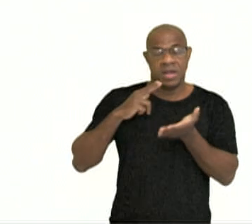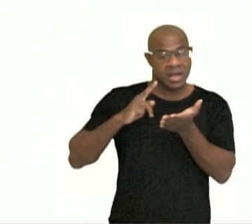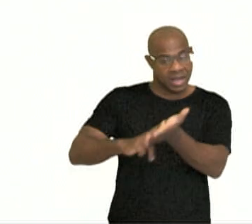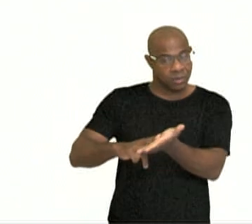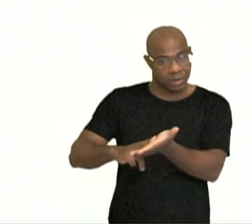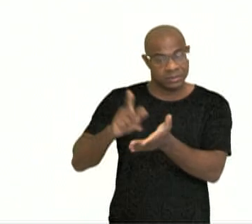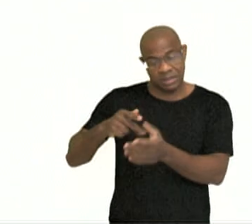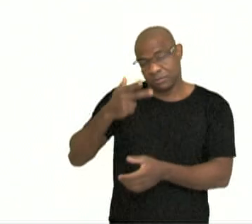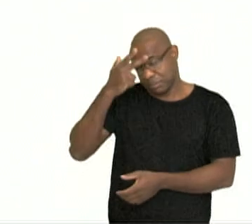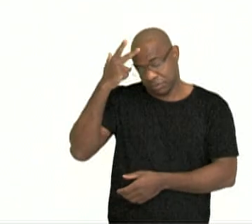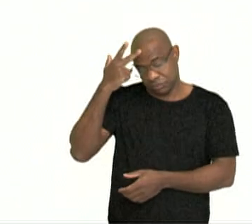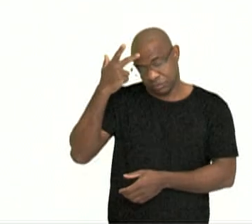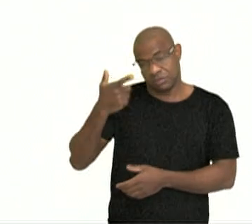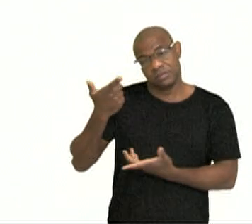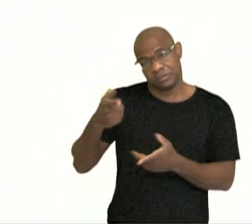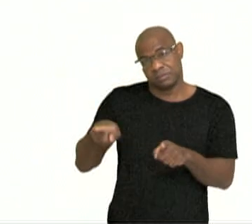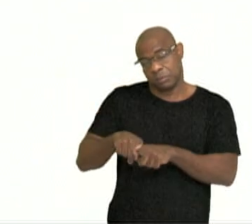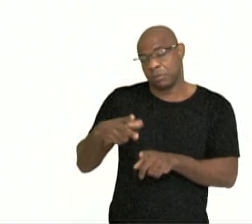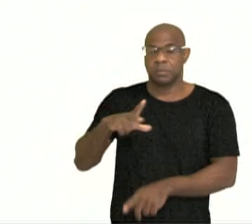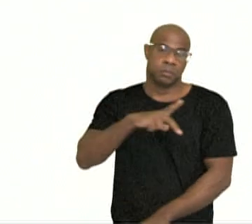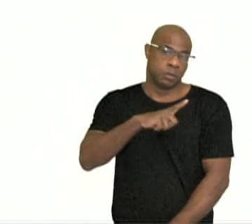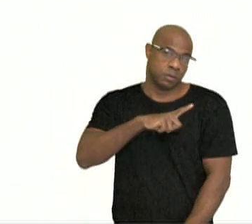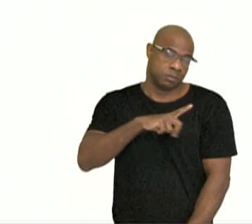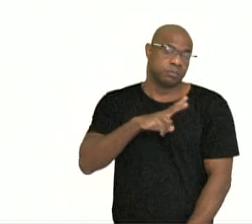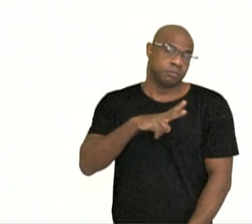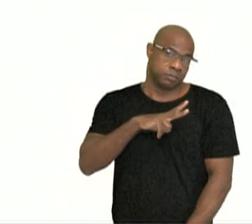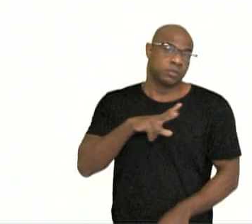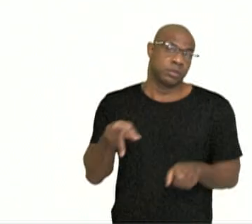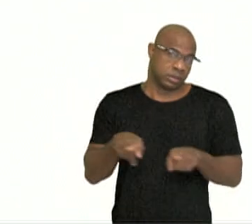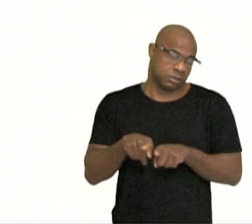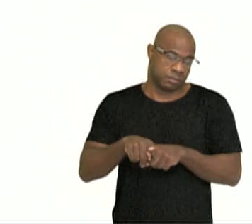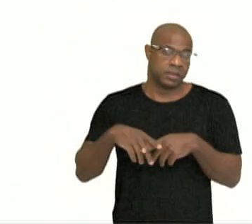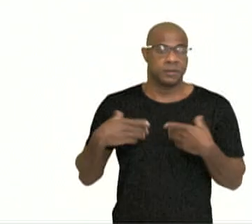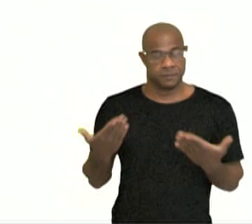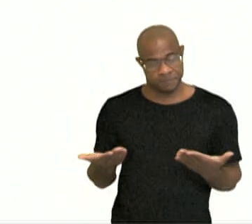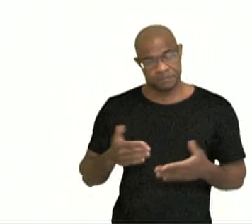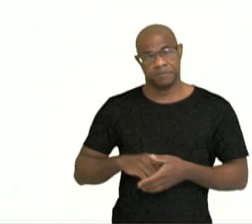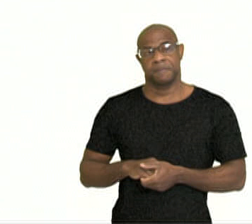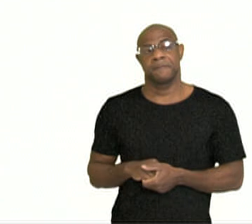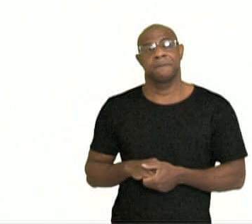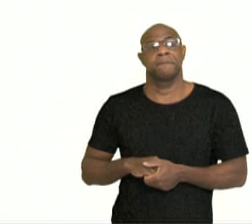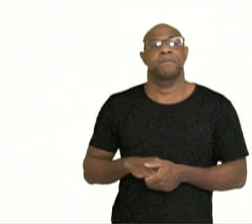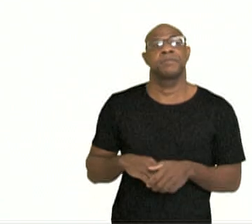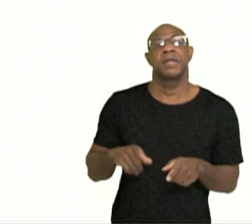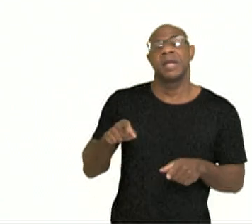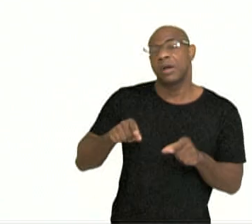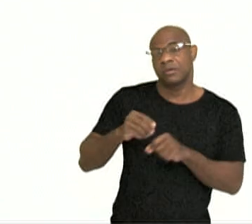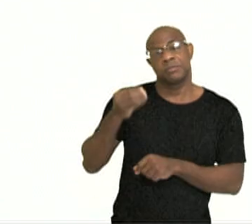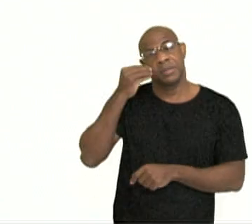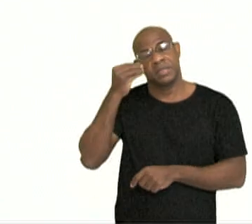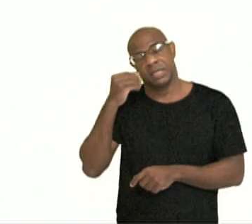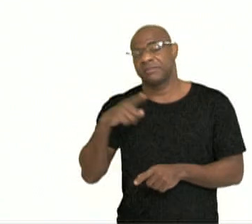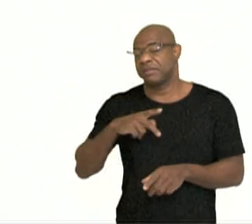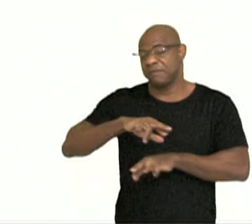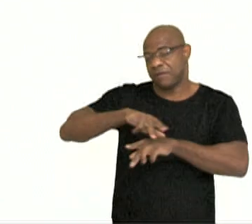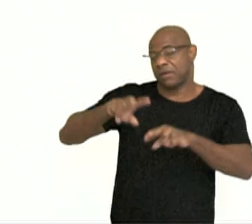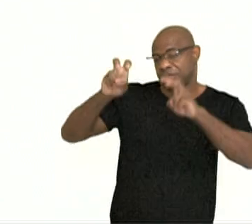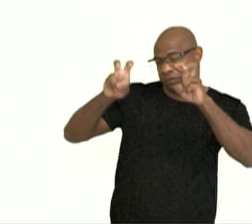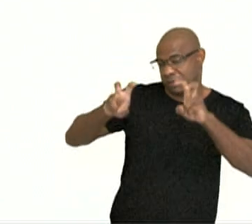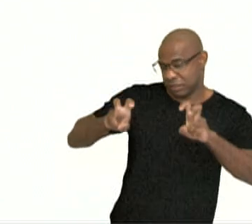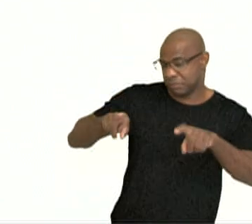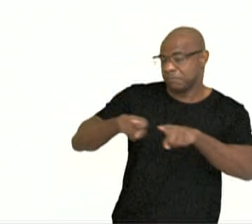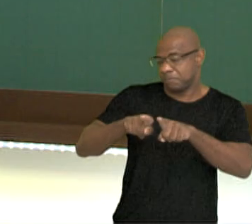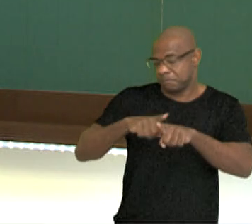correspondência entre pessoas de caráter pessoal e, na maioria das vezes, motivados por experiências e ou sentimentos vividos pelos